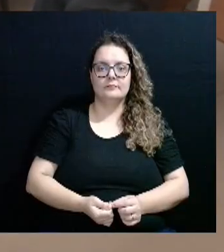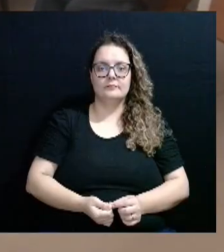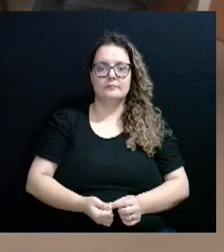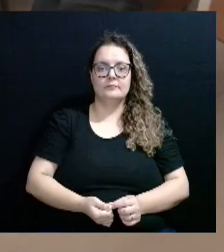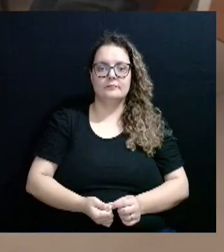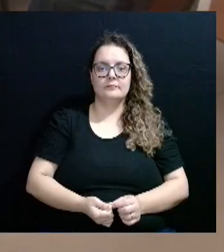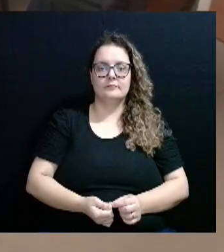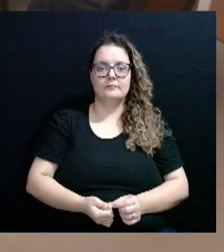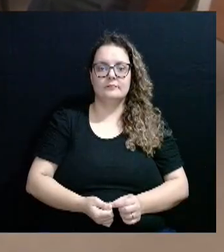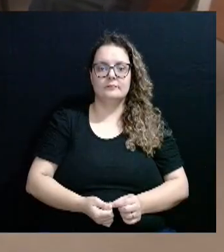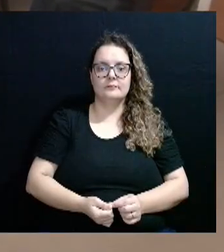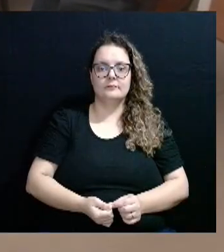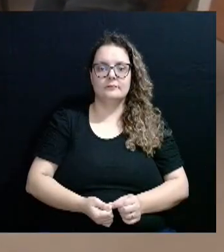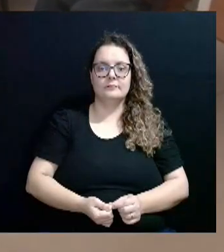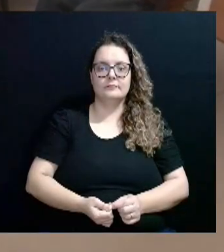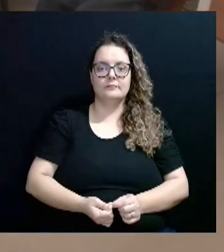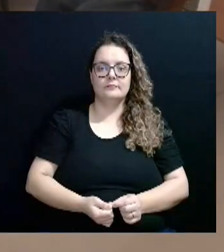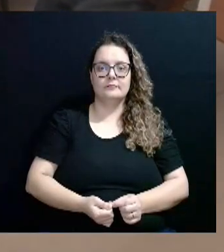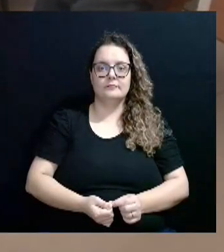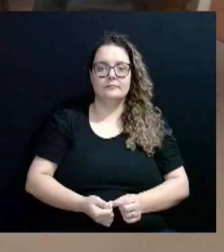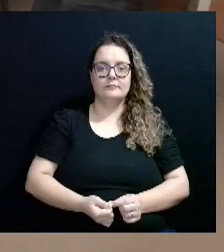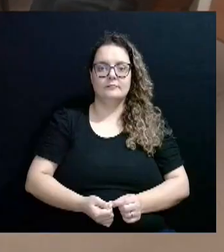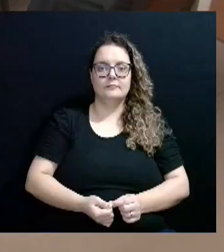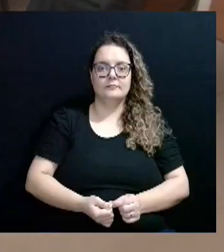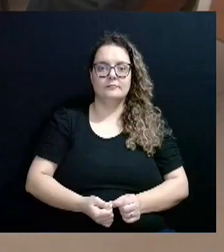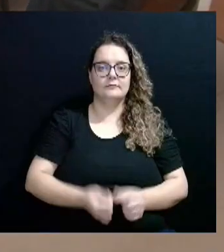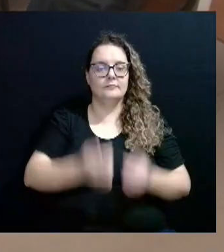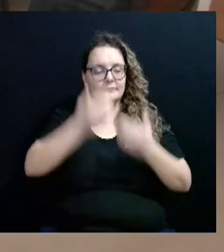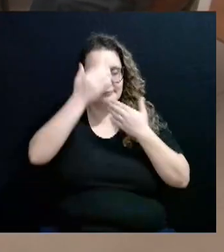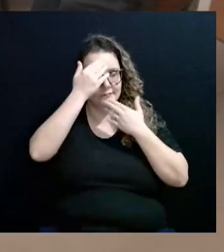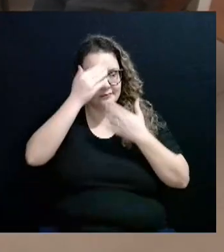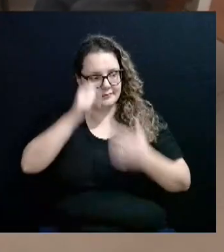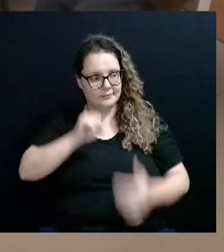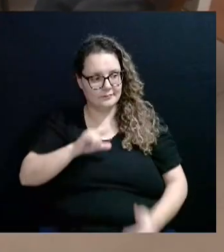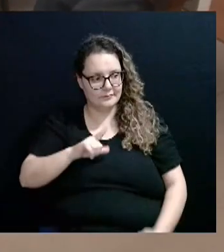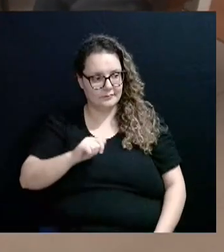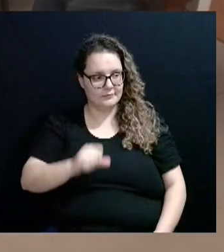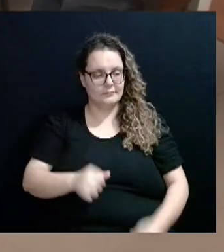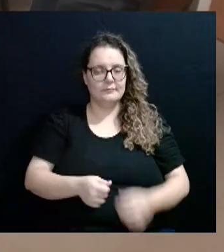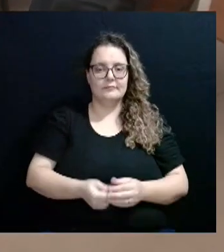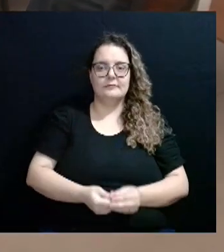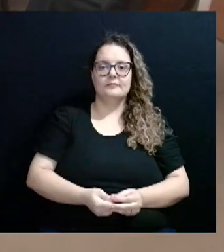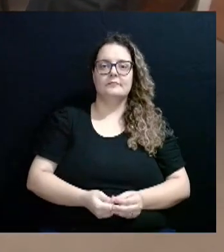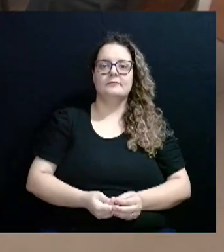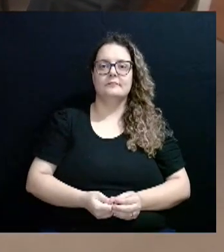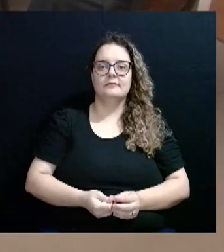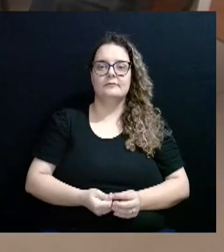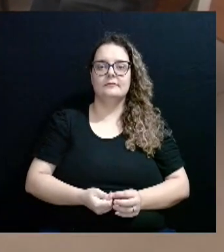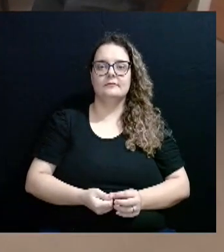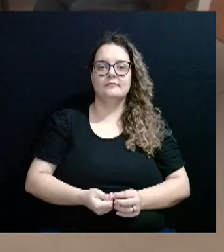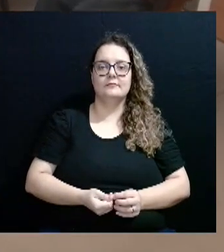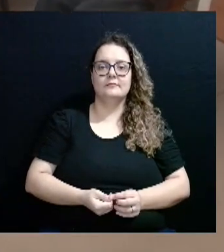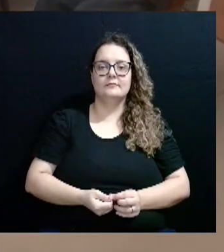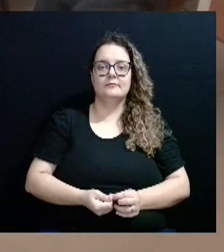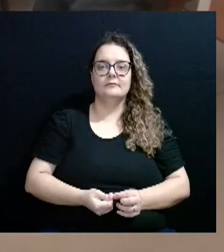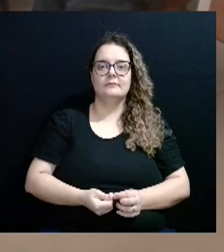Valeu, Silas. Bom, quero agradecer aqui também a presença do